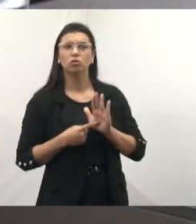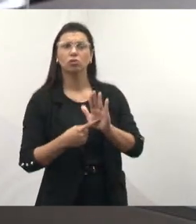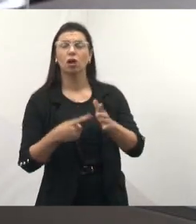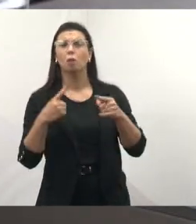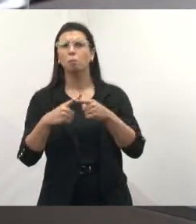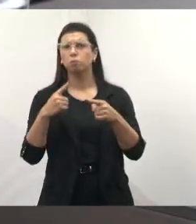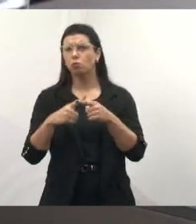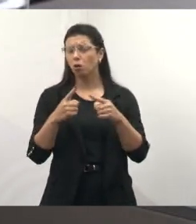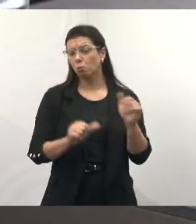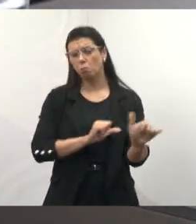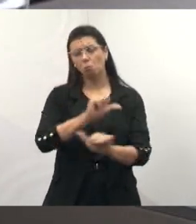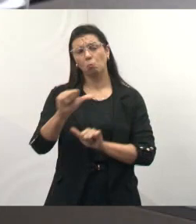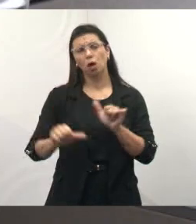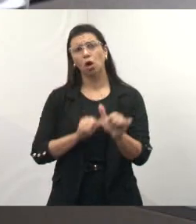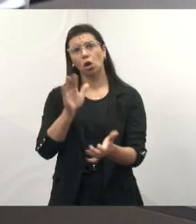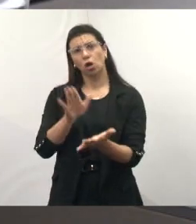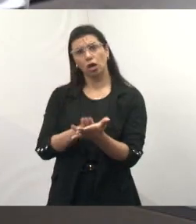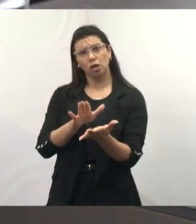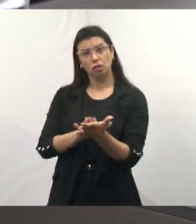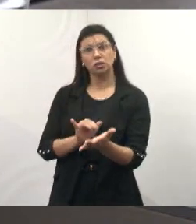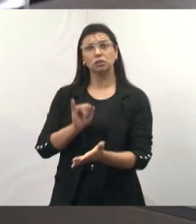de melhoria.